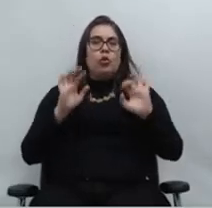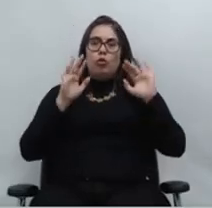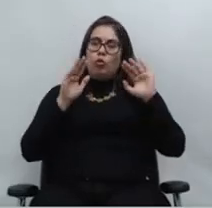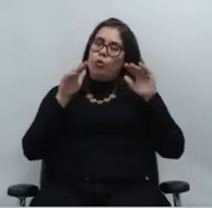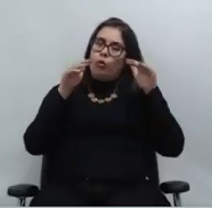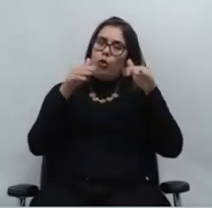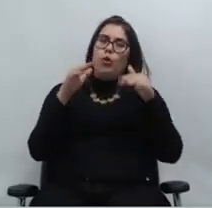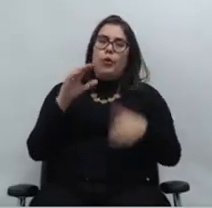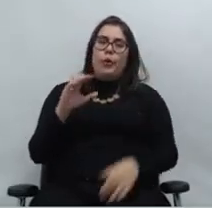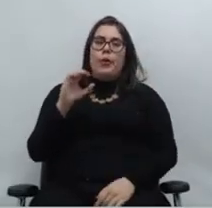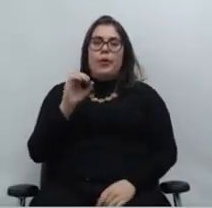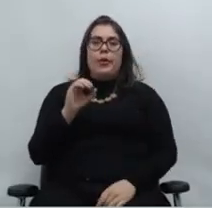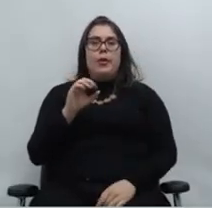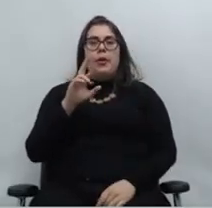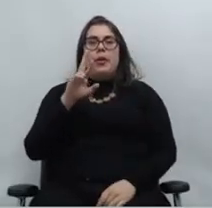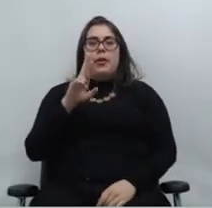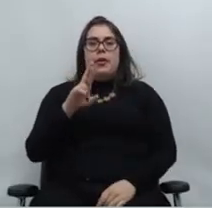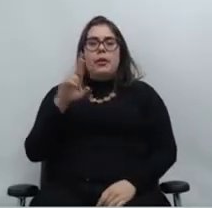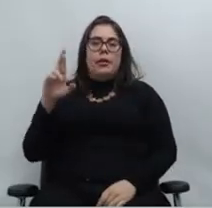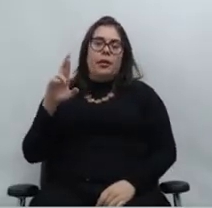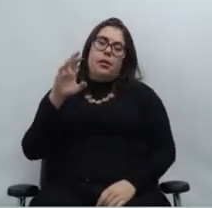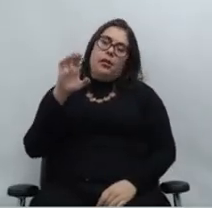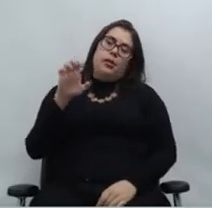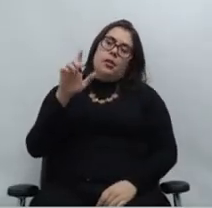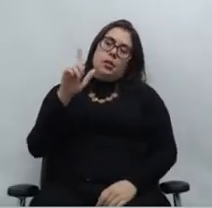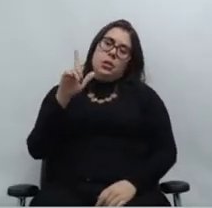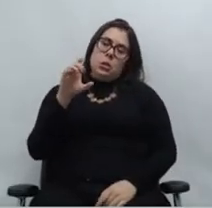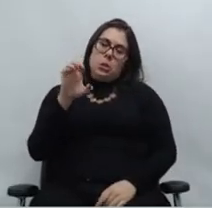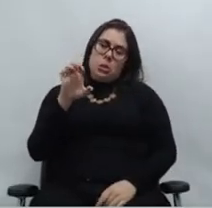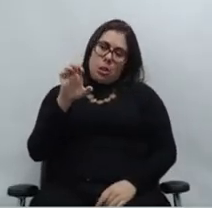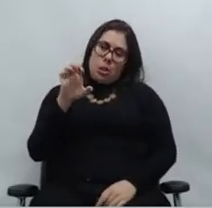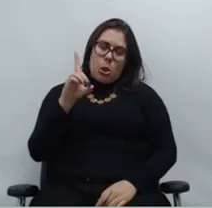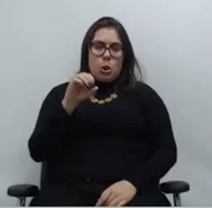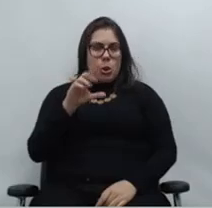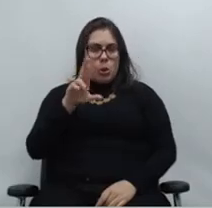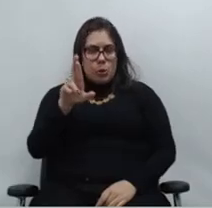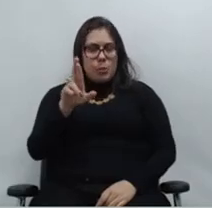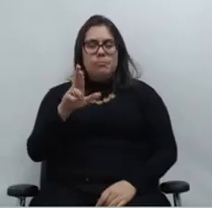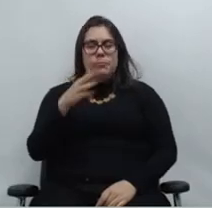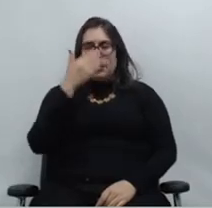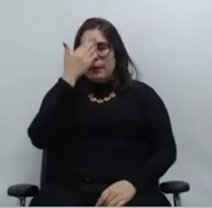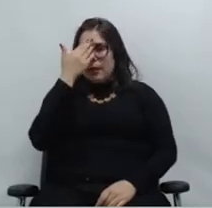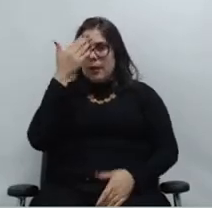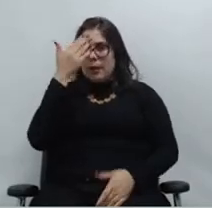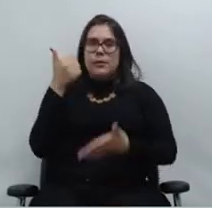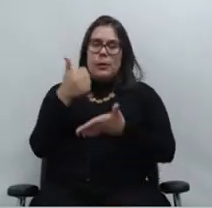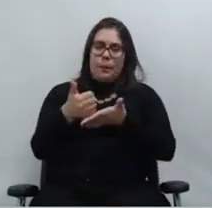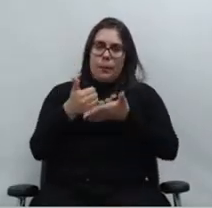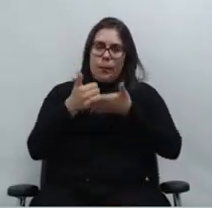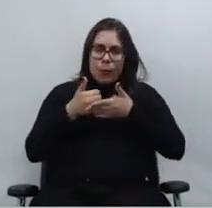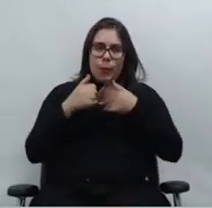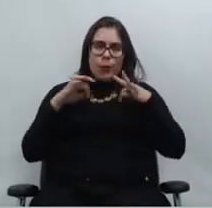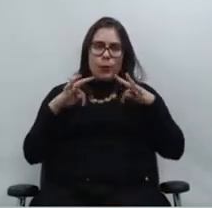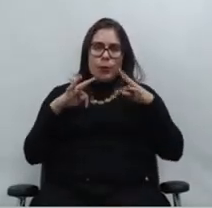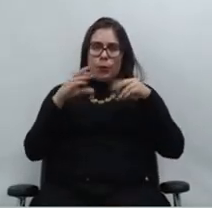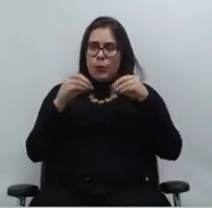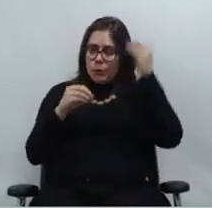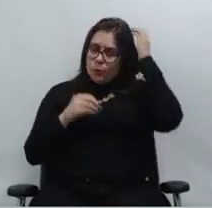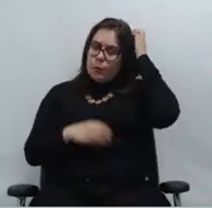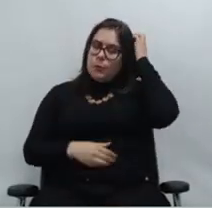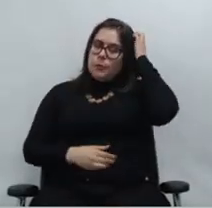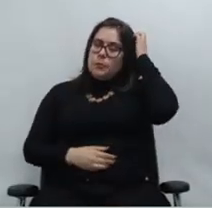e ontem foi a minha última reunião. Queria aproveitar esse momento para agradecer todo o apoio do colegiado, no respaldo que